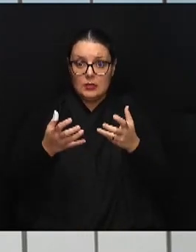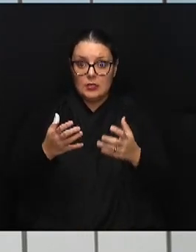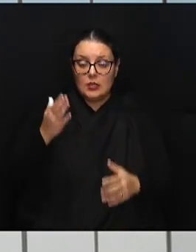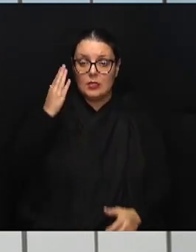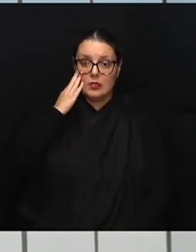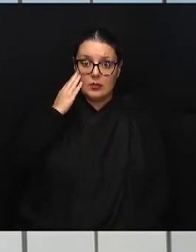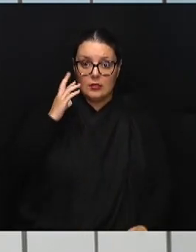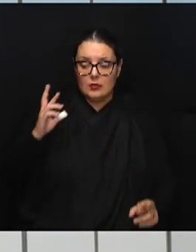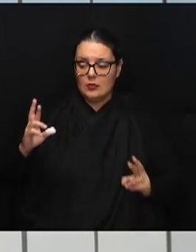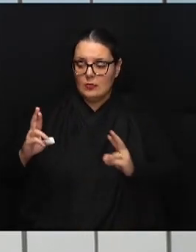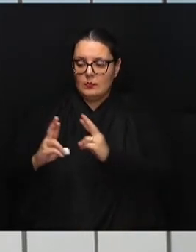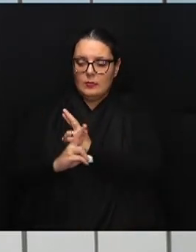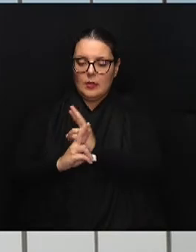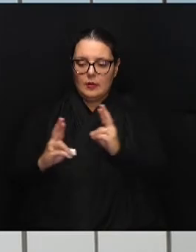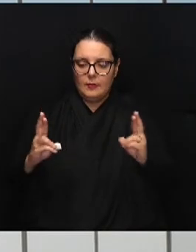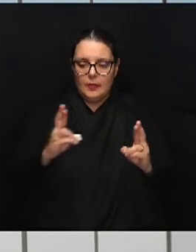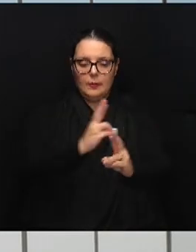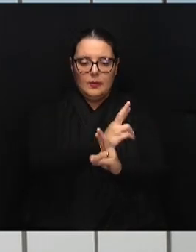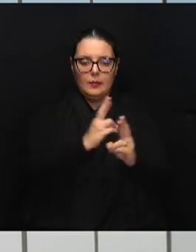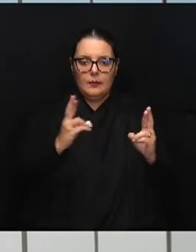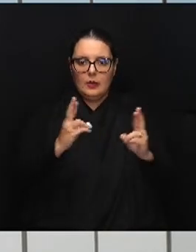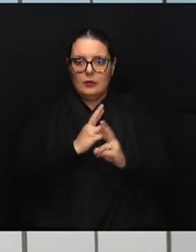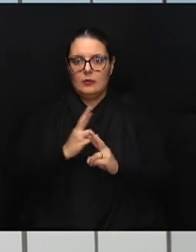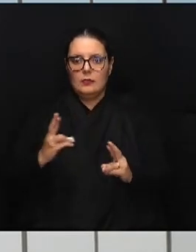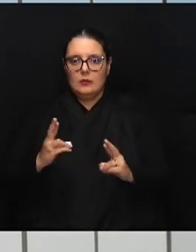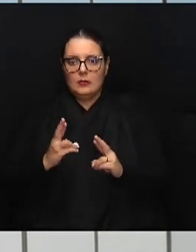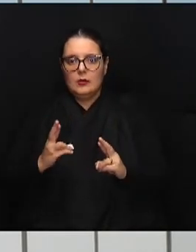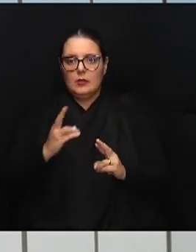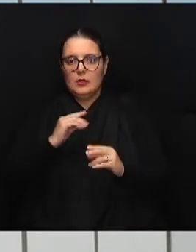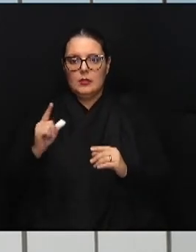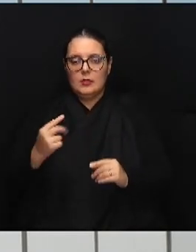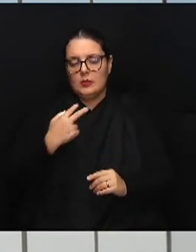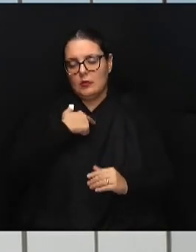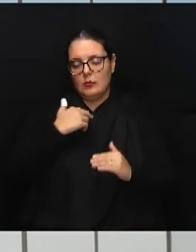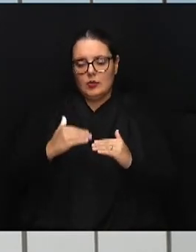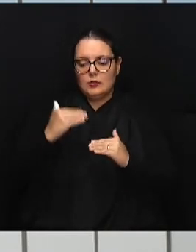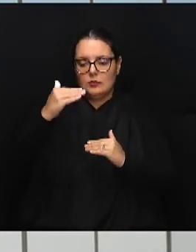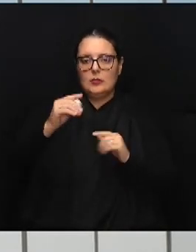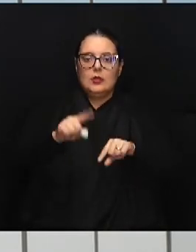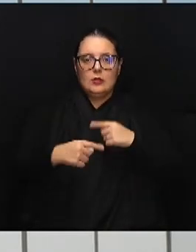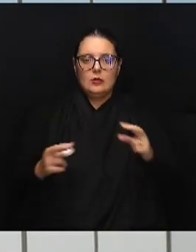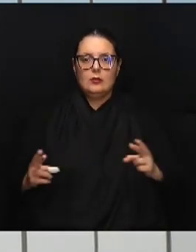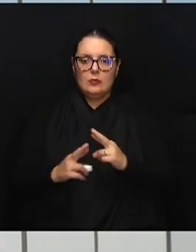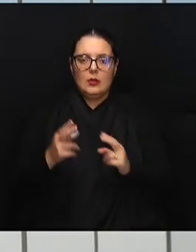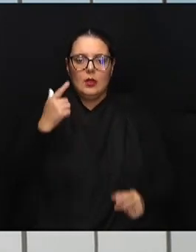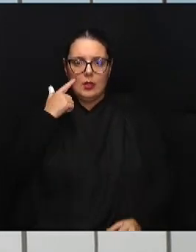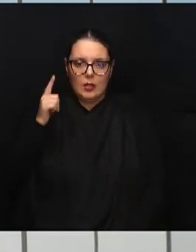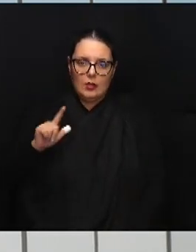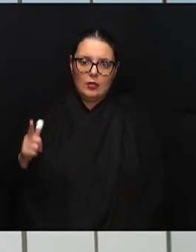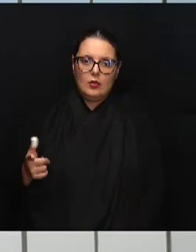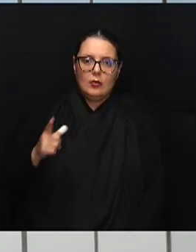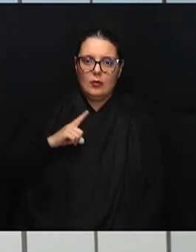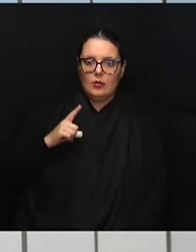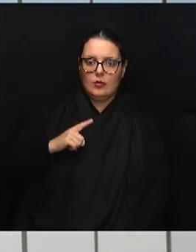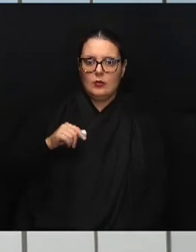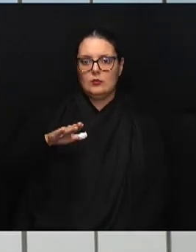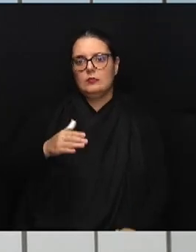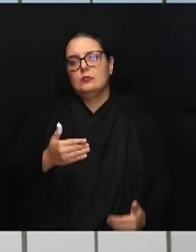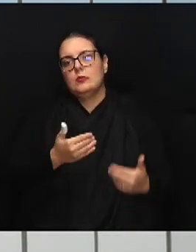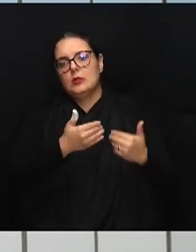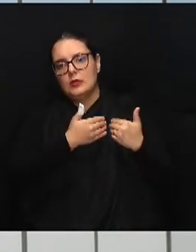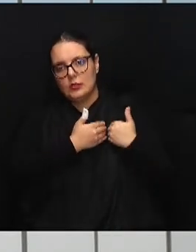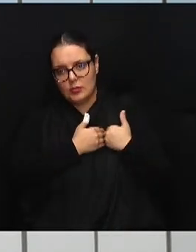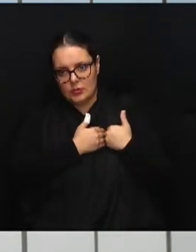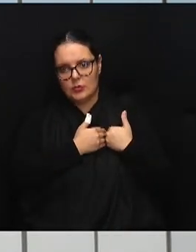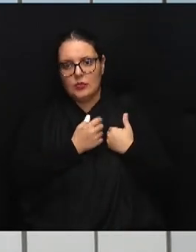as relações não devem se sobrepor às outras. Tá? É claro que eu vou ter mais responsabilidades